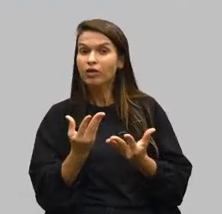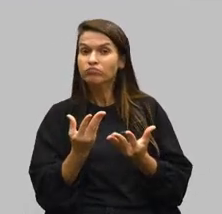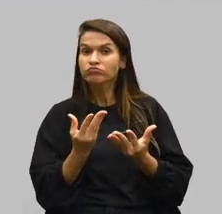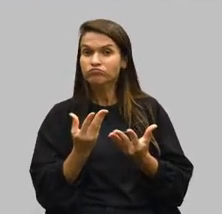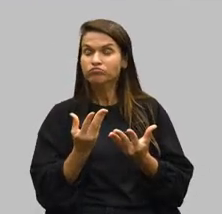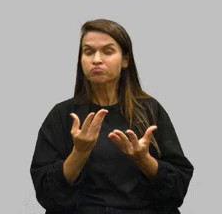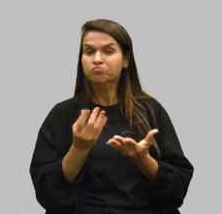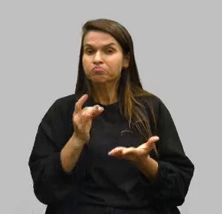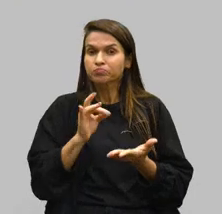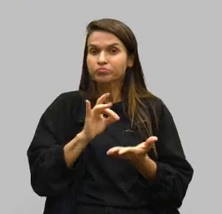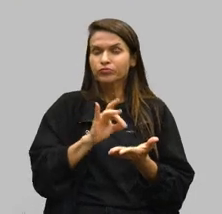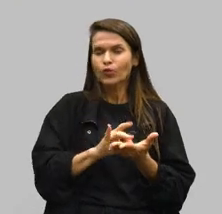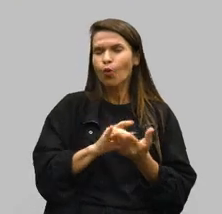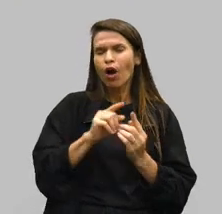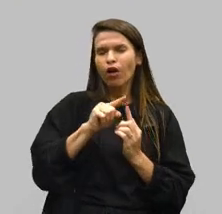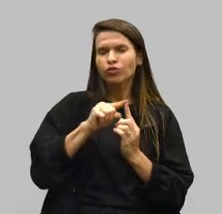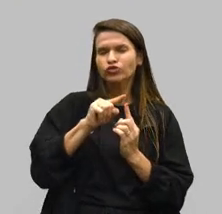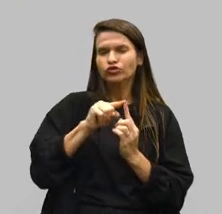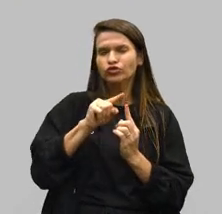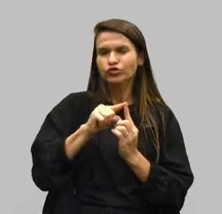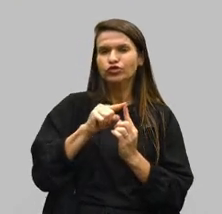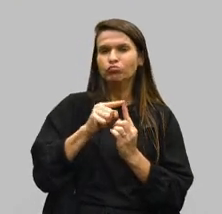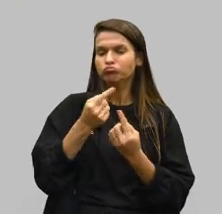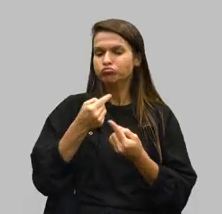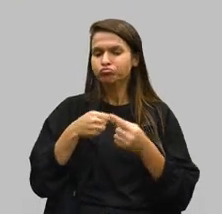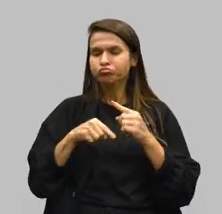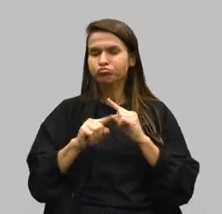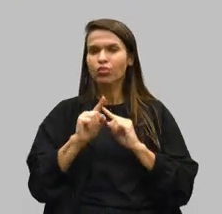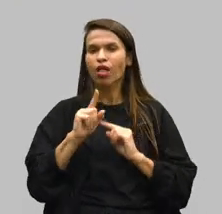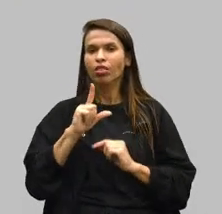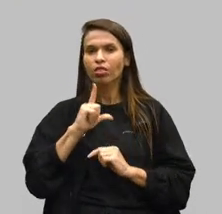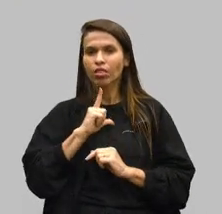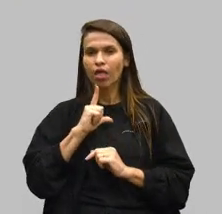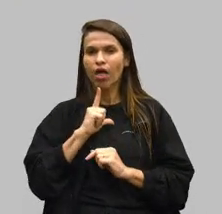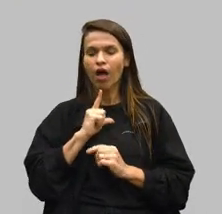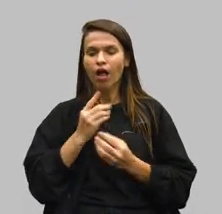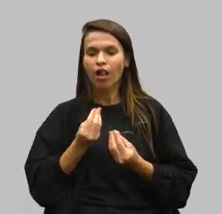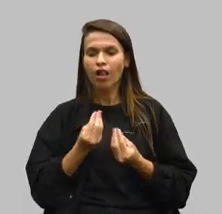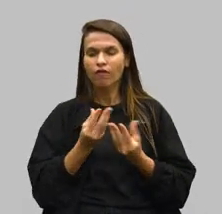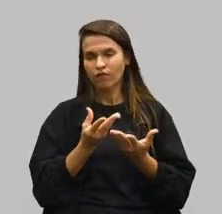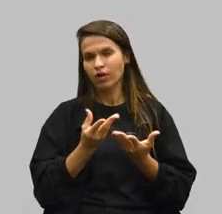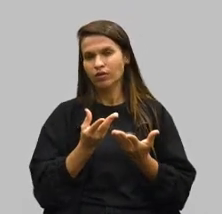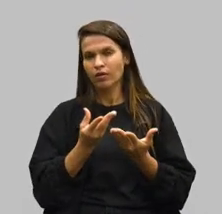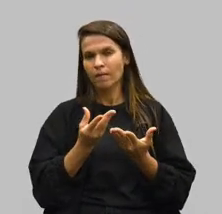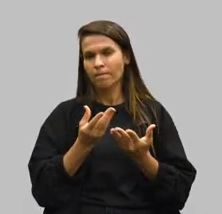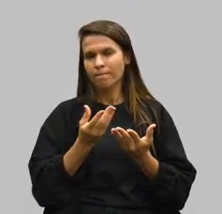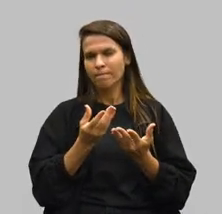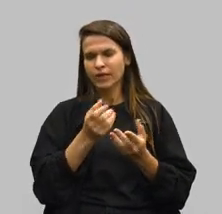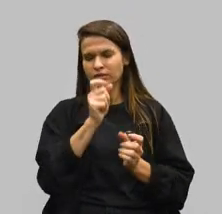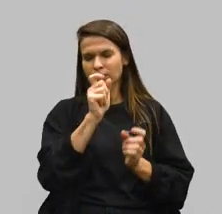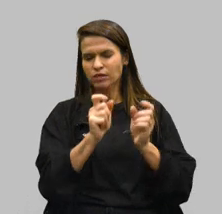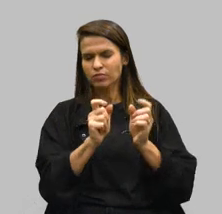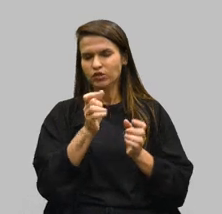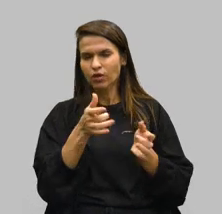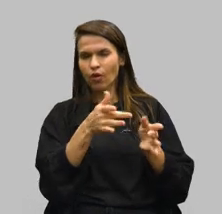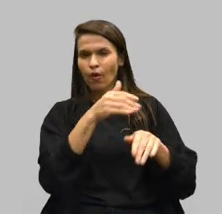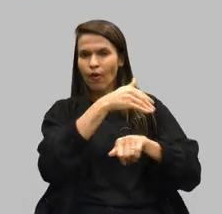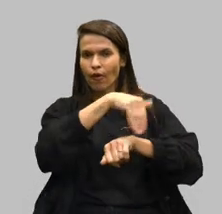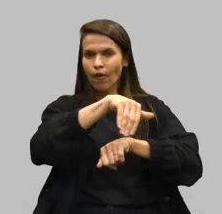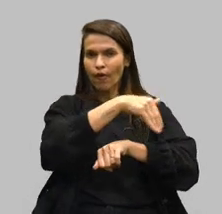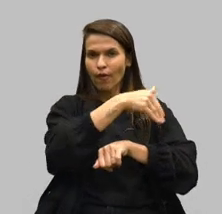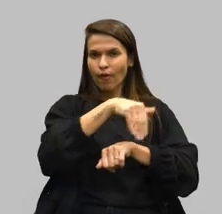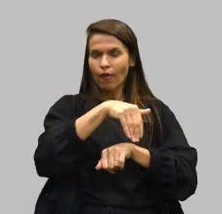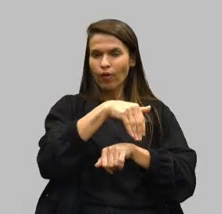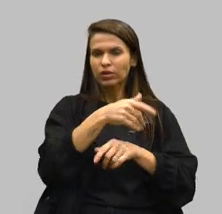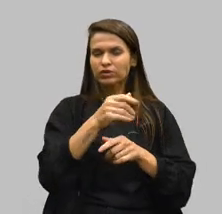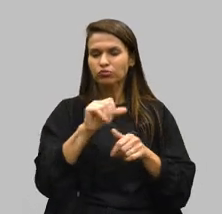efetivamente Que tipo de recuperação efetiva tá levando para essas pessoas de rua quantas pessoas estão sendo recuperadas por mercado de